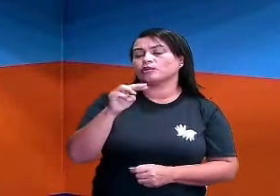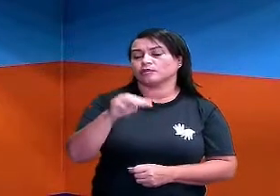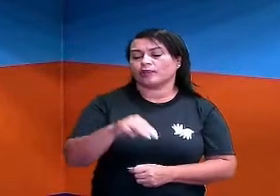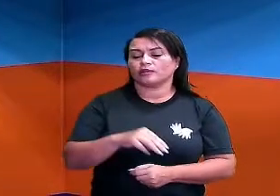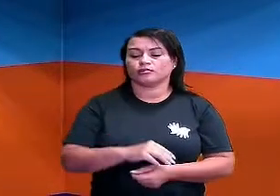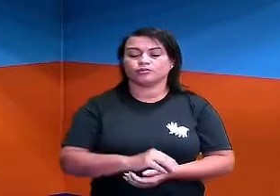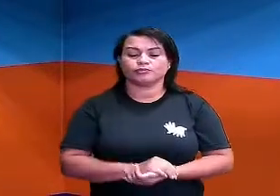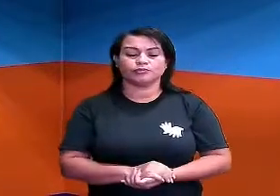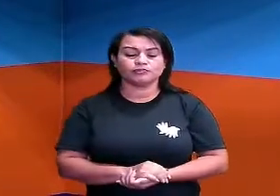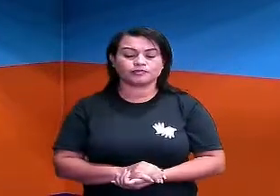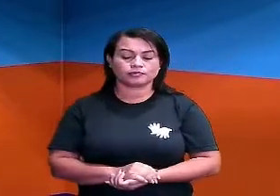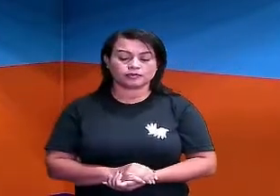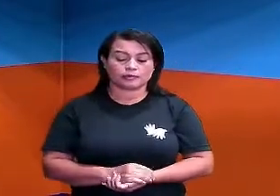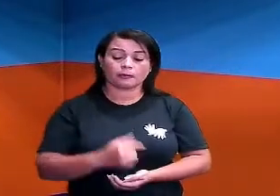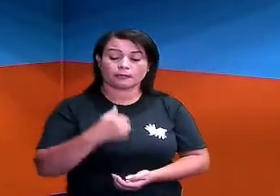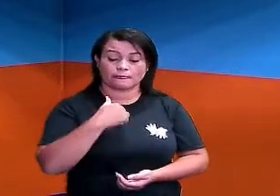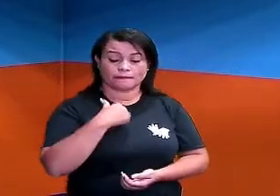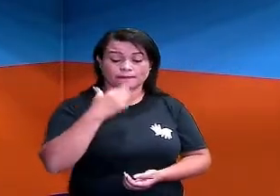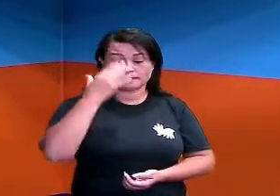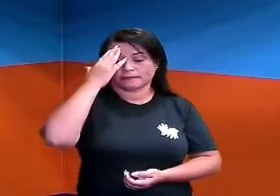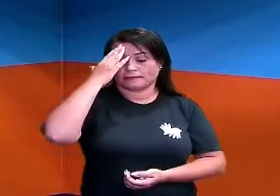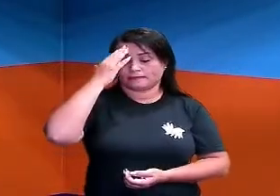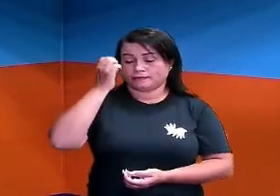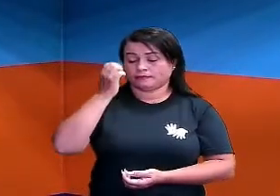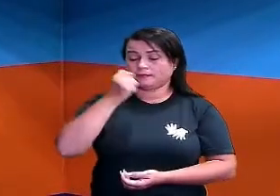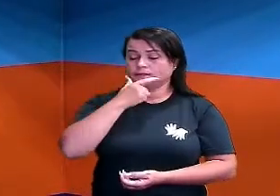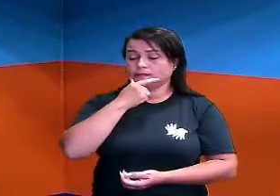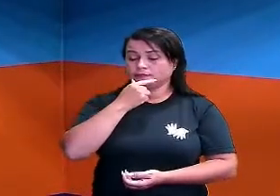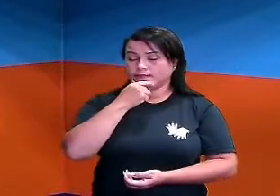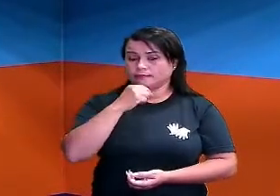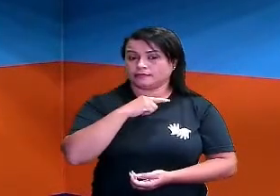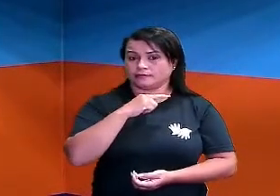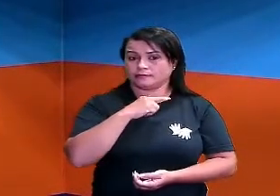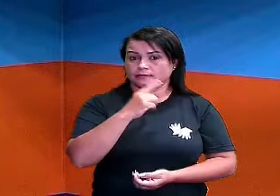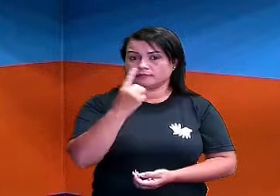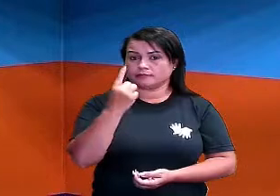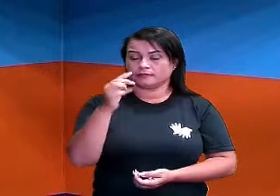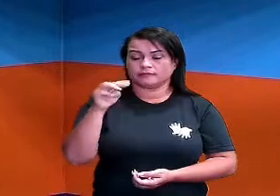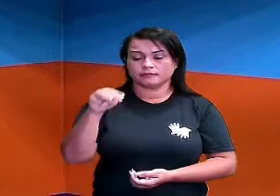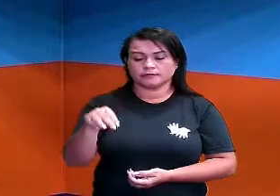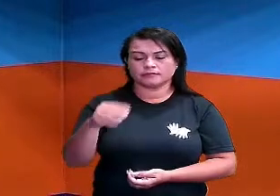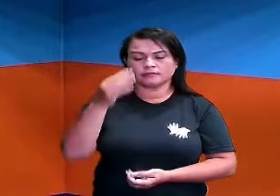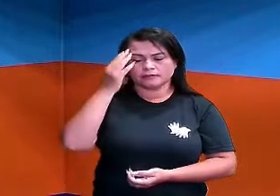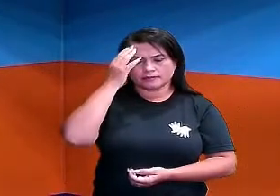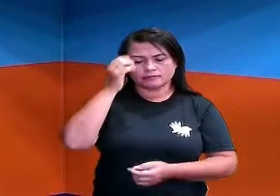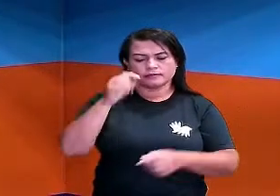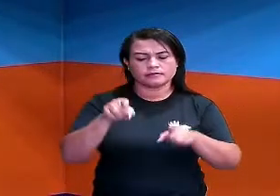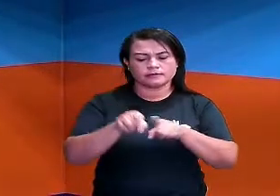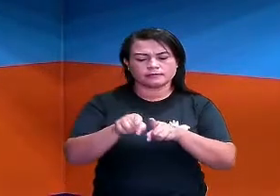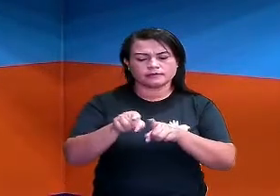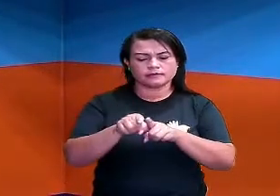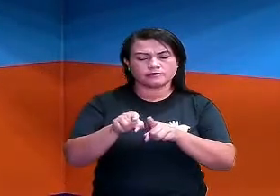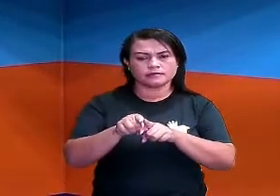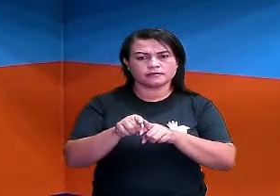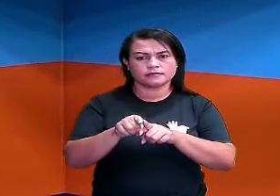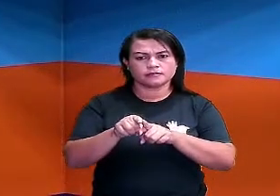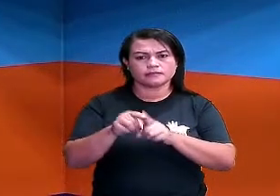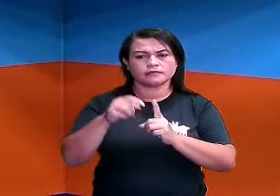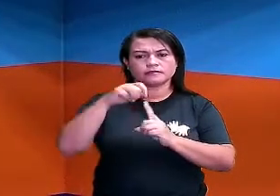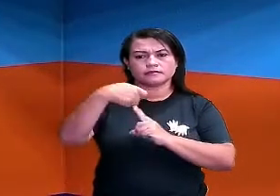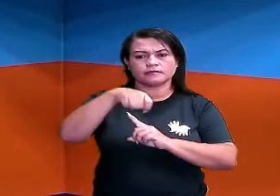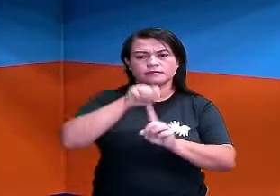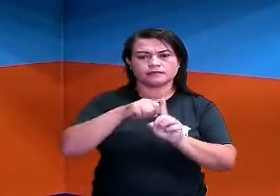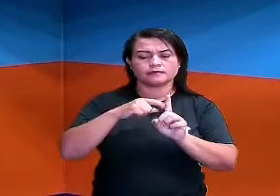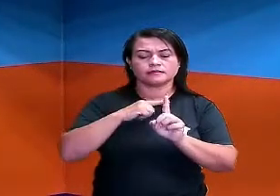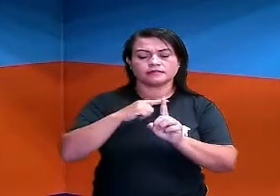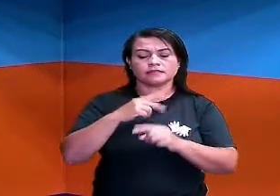metros. Eu sei que o menino tem 1 metro. E eu sei que a bananeira tem 2